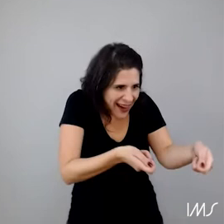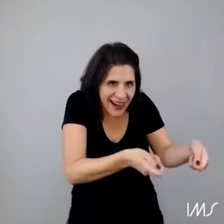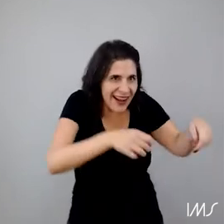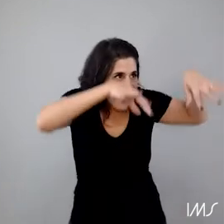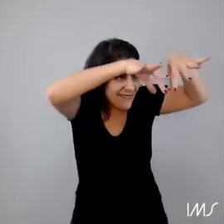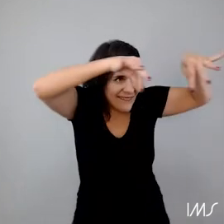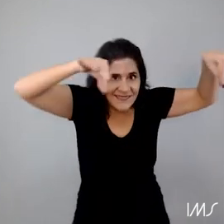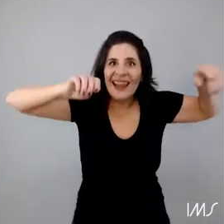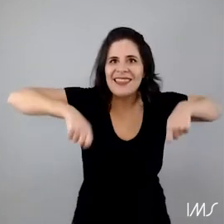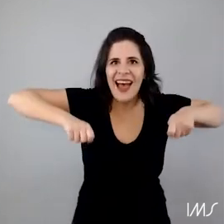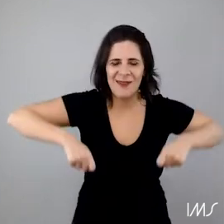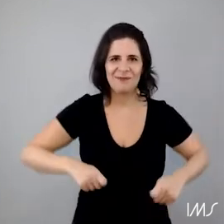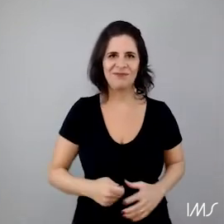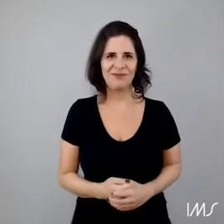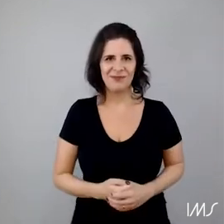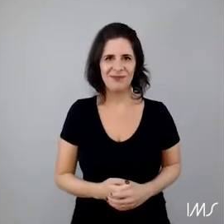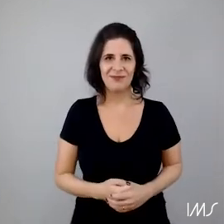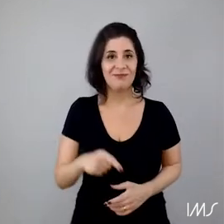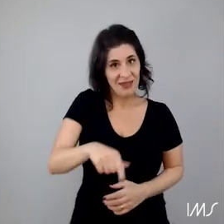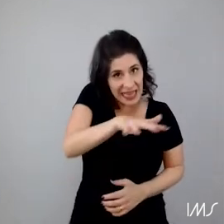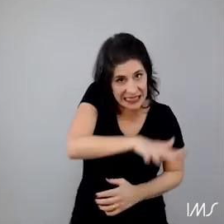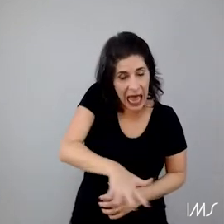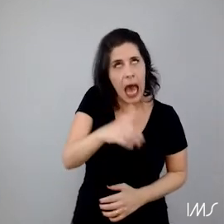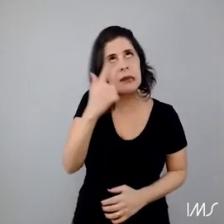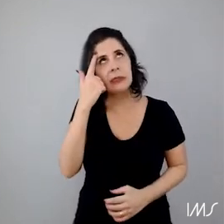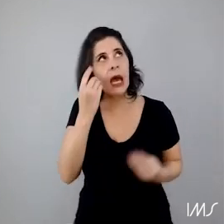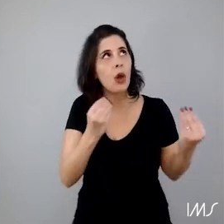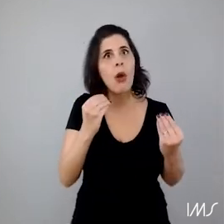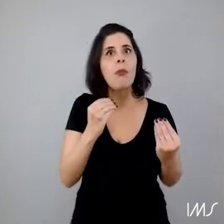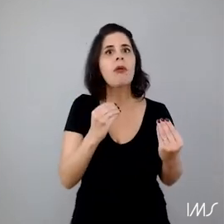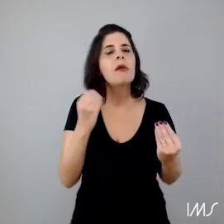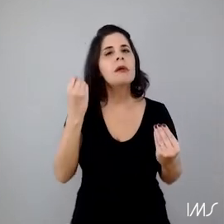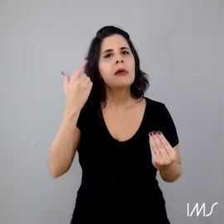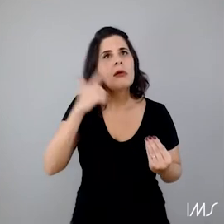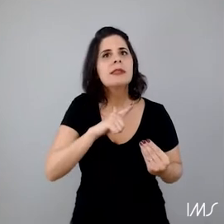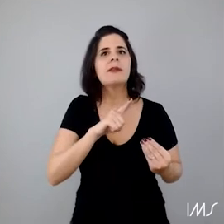Esse universo, né, de contato